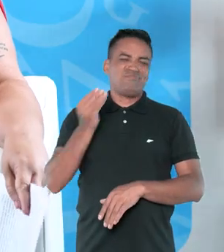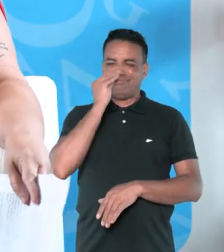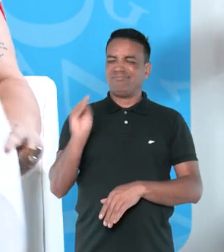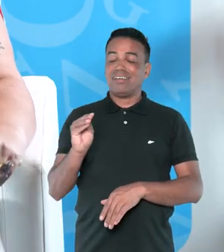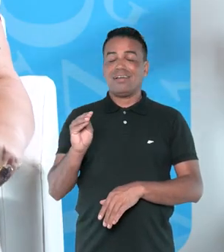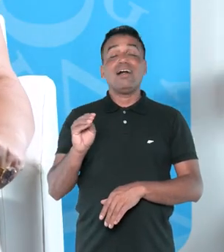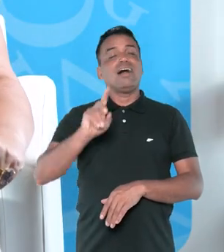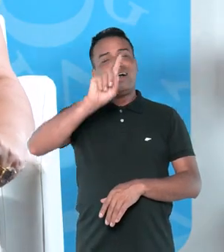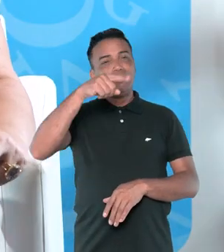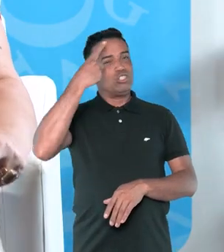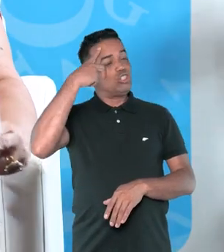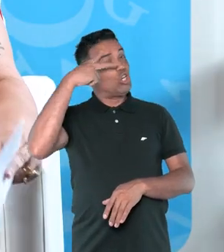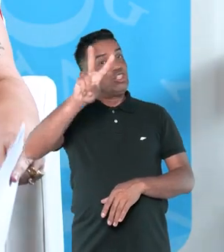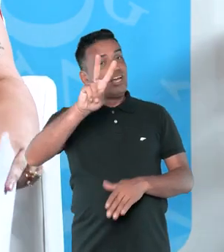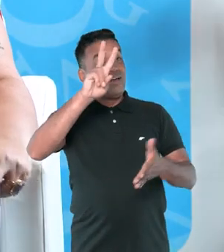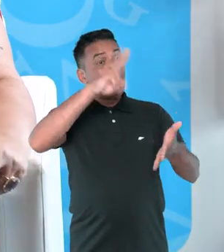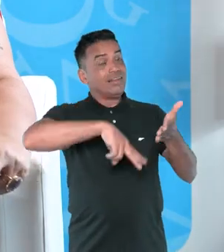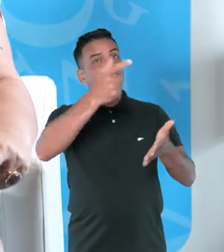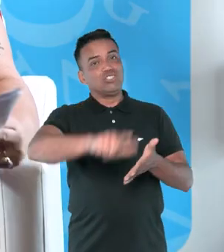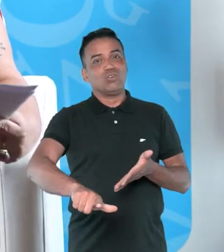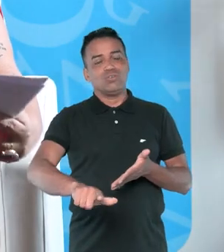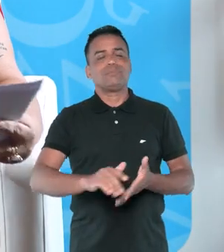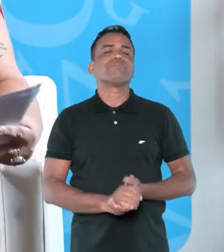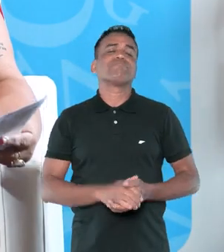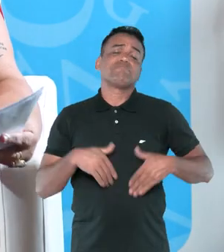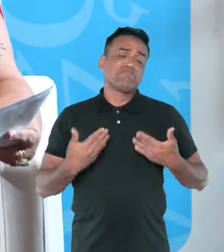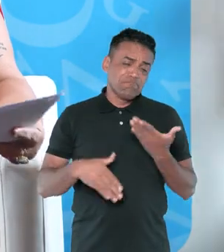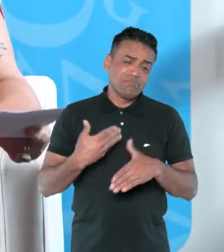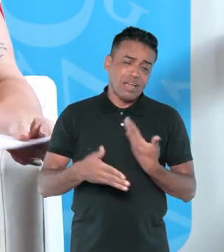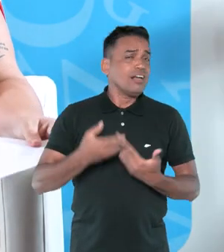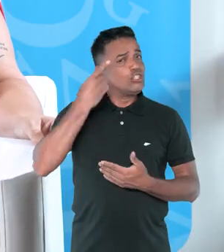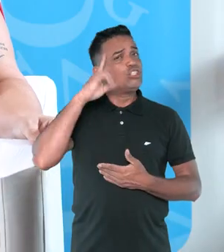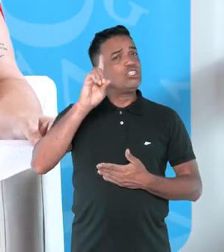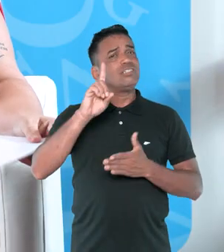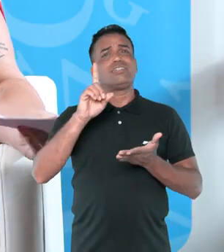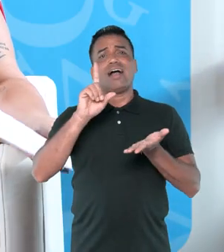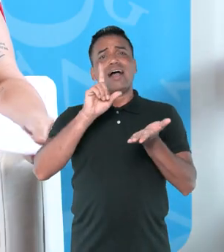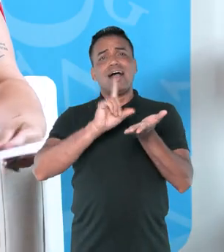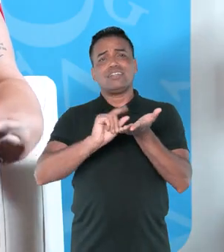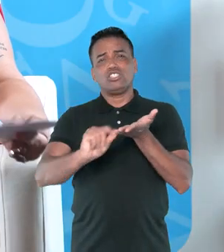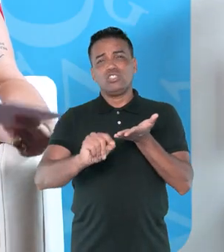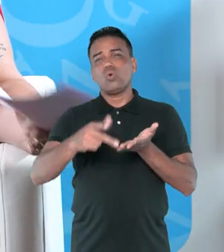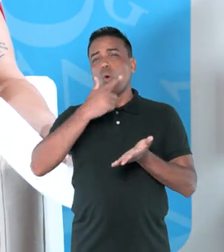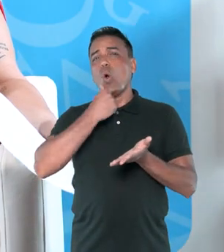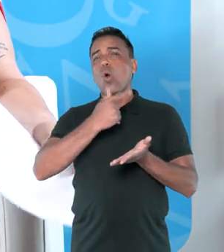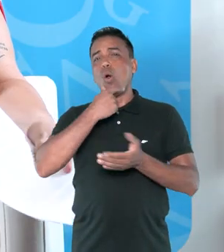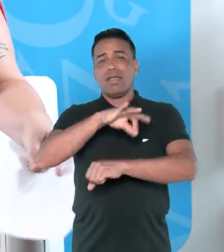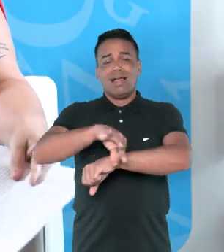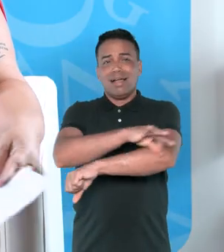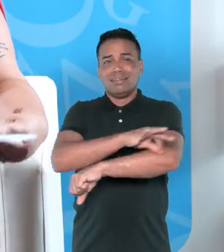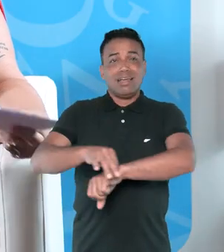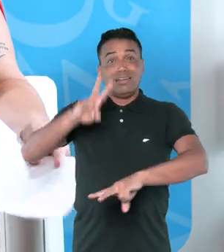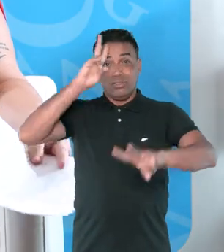novo umas coisas, aí voltava. E aí um dia eu fui ler um artigo de um arquiteto falando de um dos restauros da